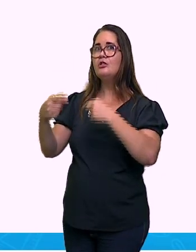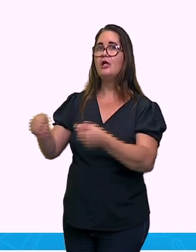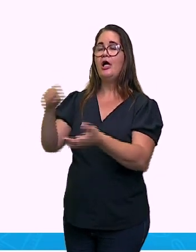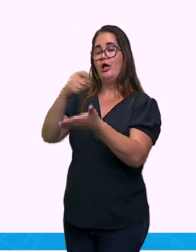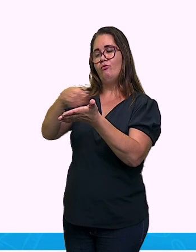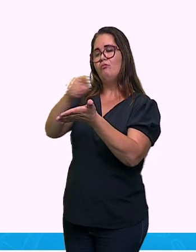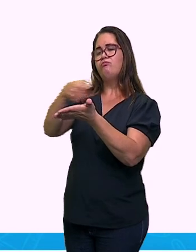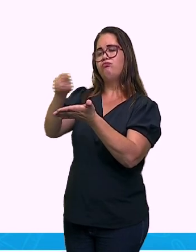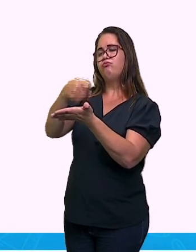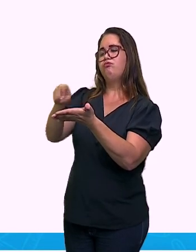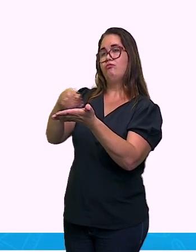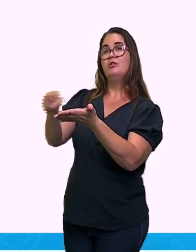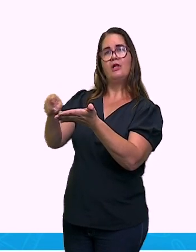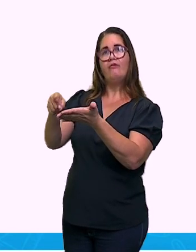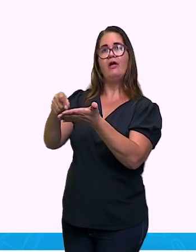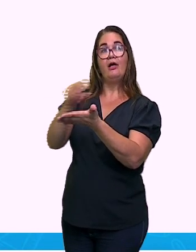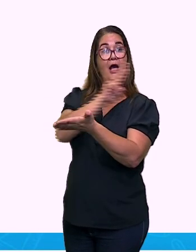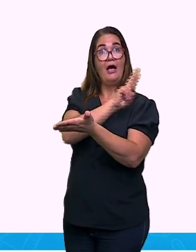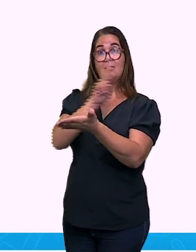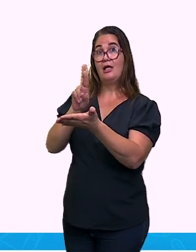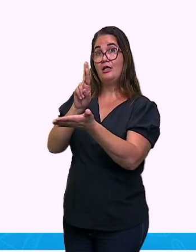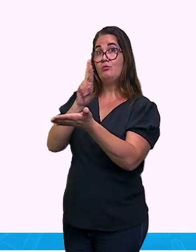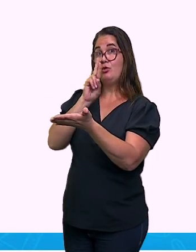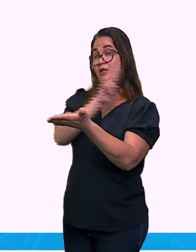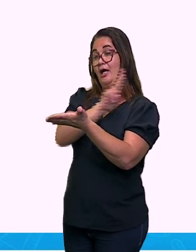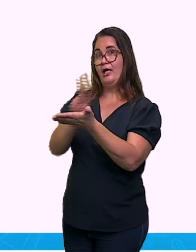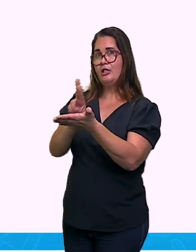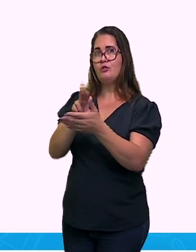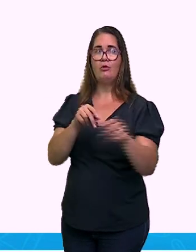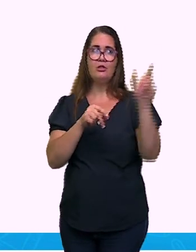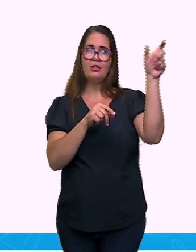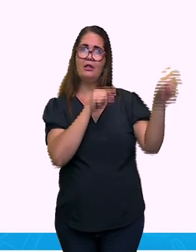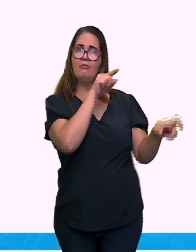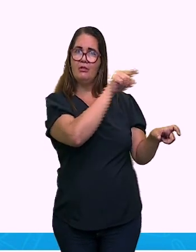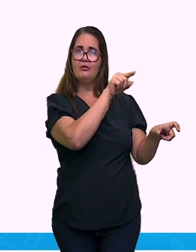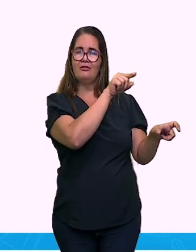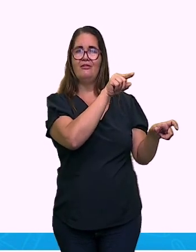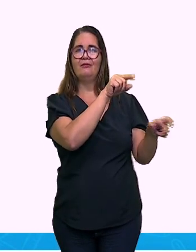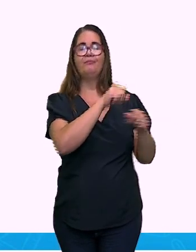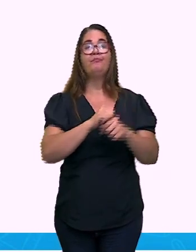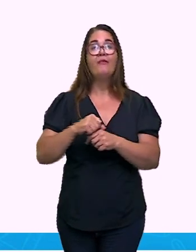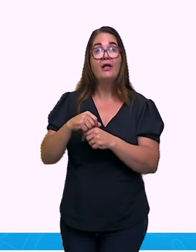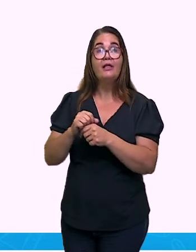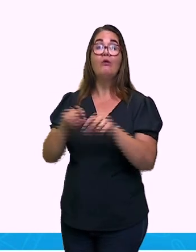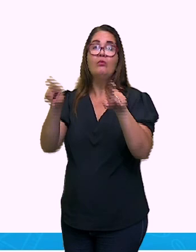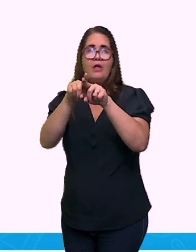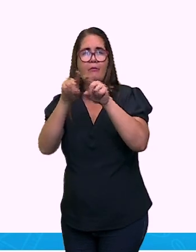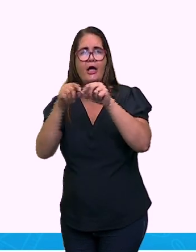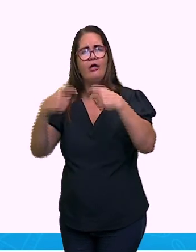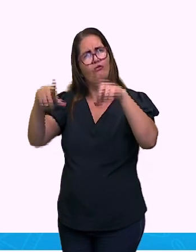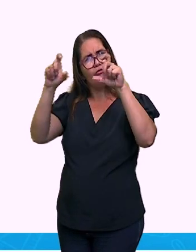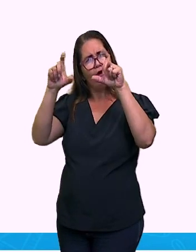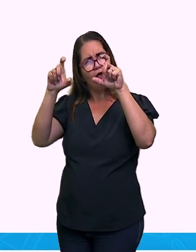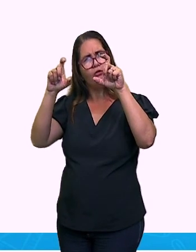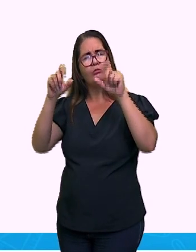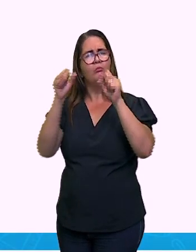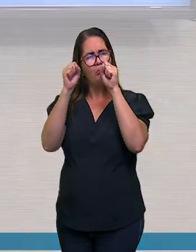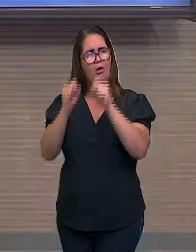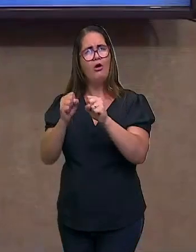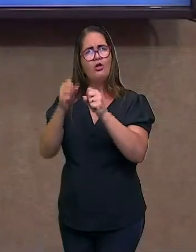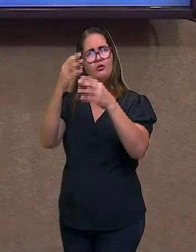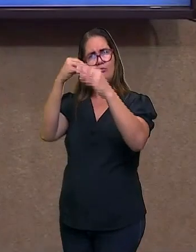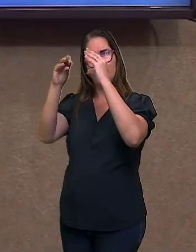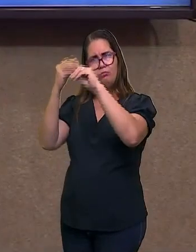mencionada. E a foto é opcional, só se você quiser colocar a foto. Então, pessoal, lá